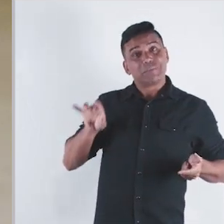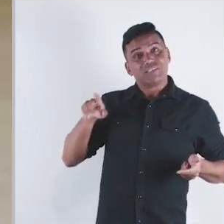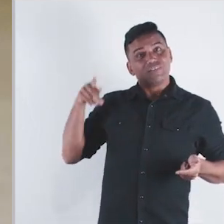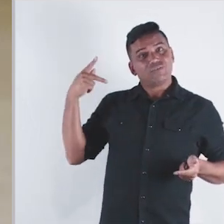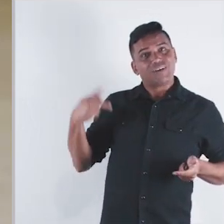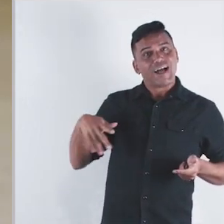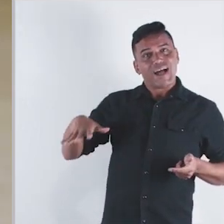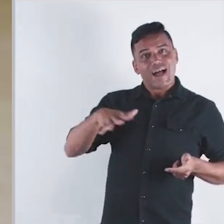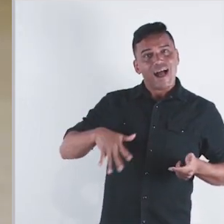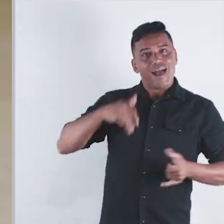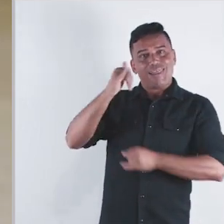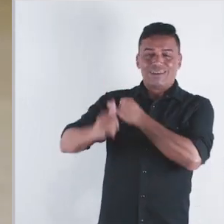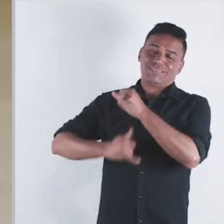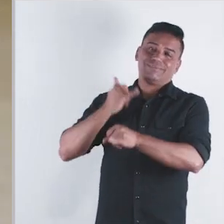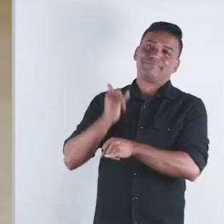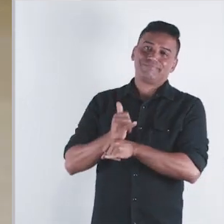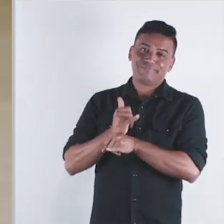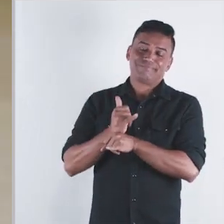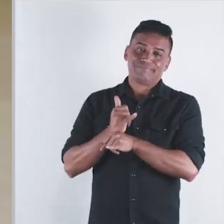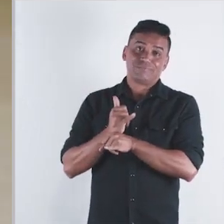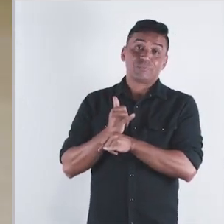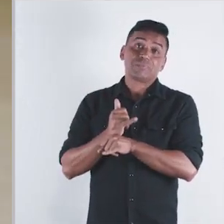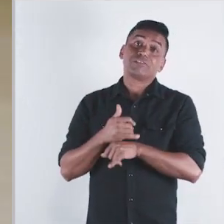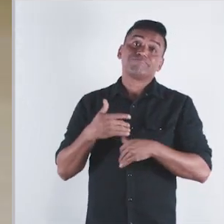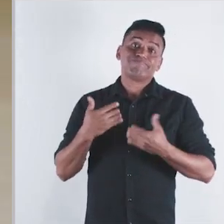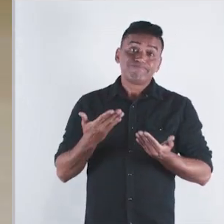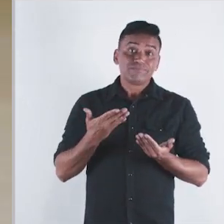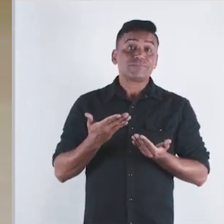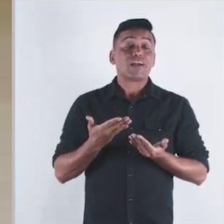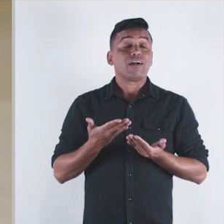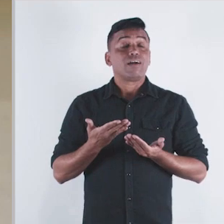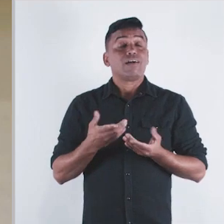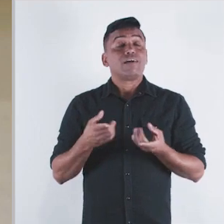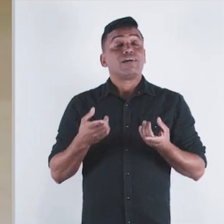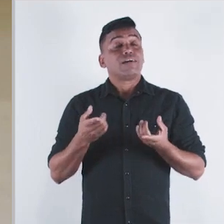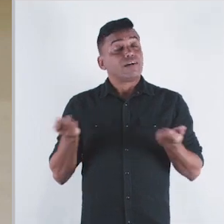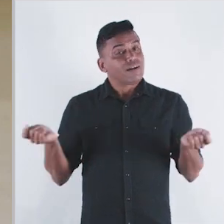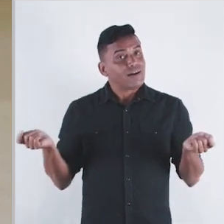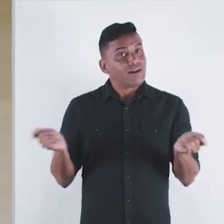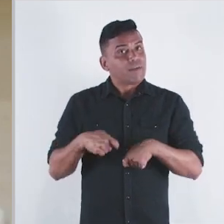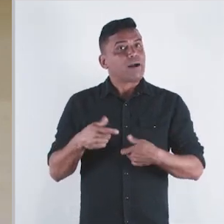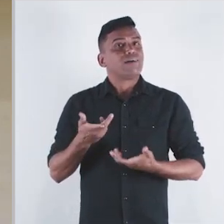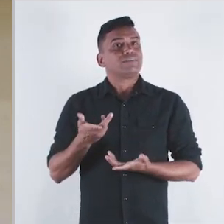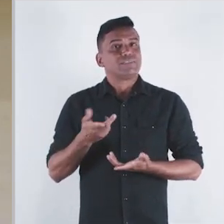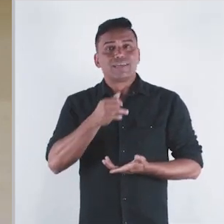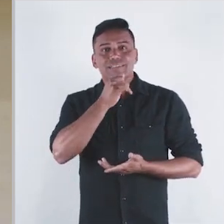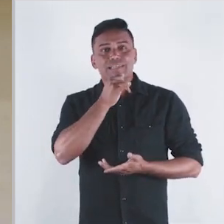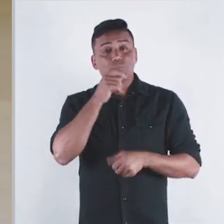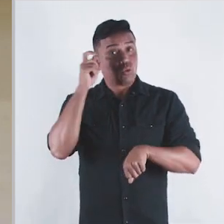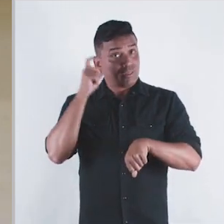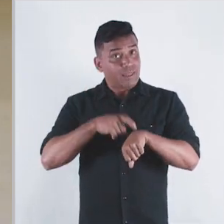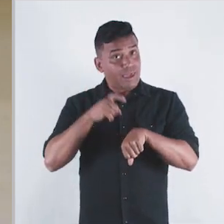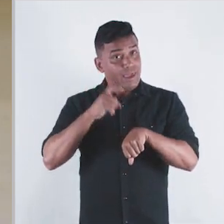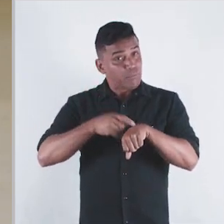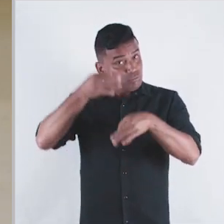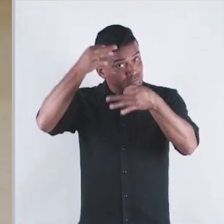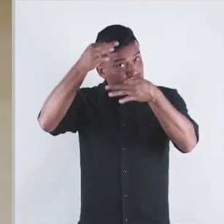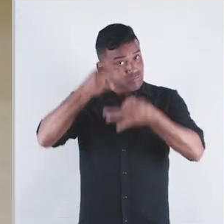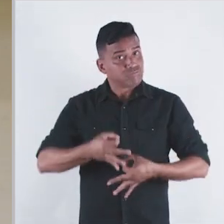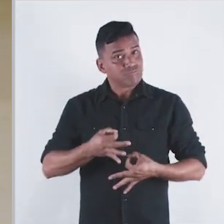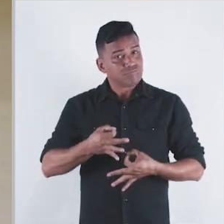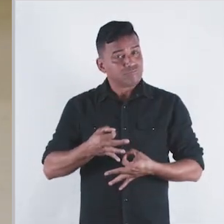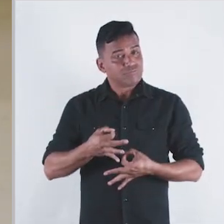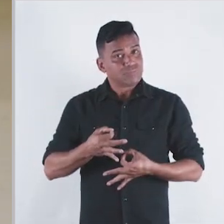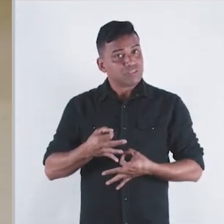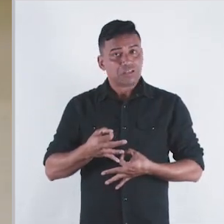literatura digital, né? Que seja, então, capaz de ter um tempo específico, que não é